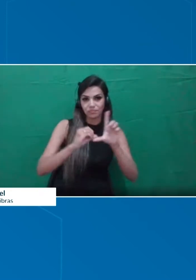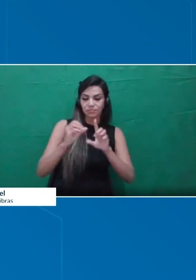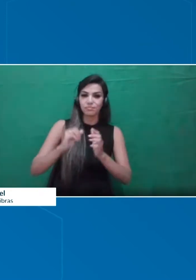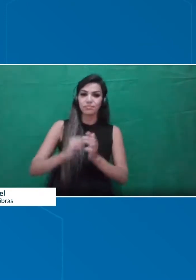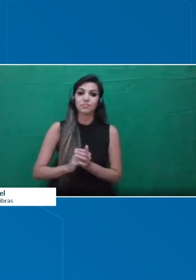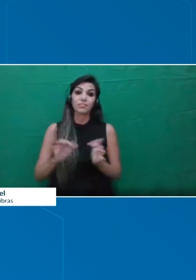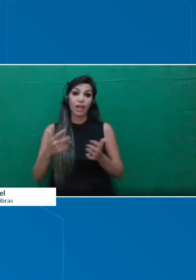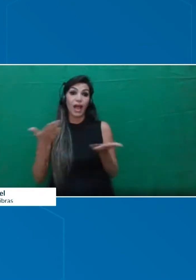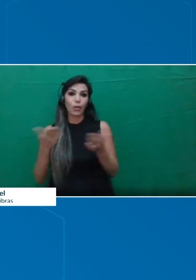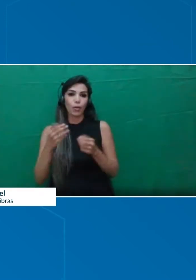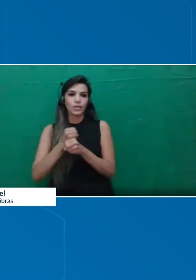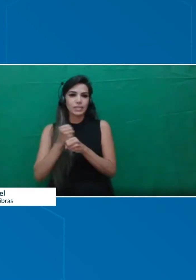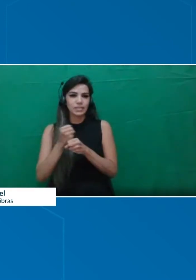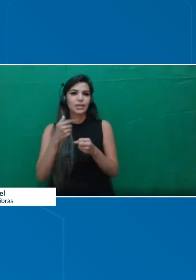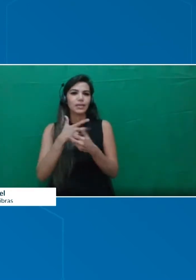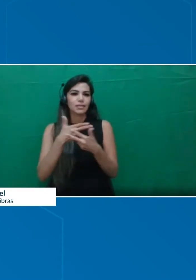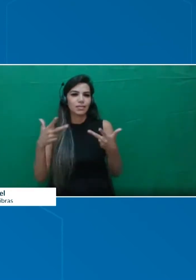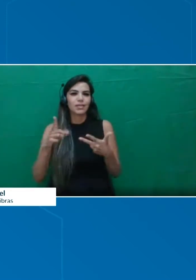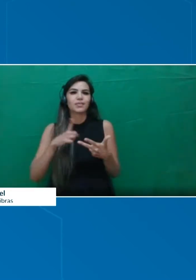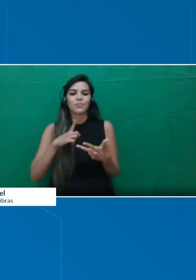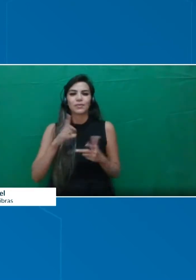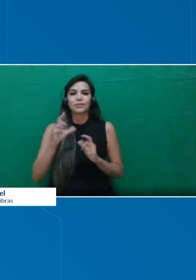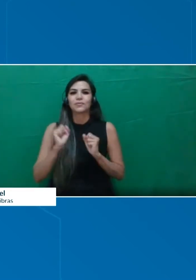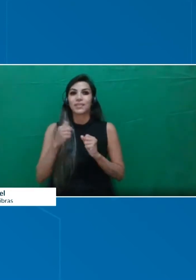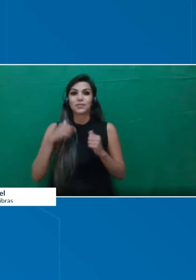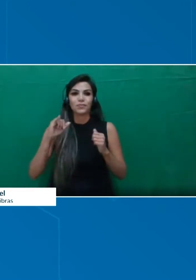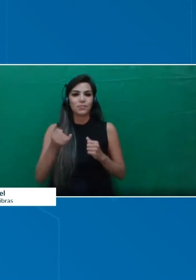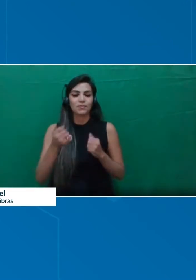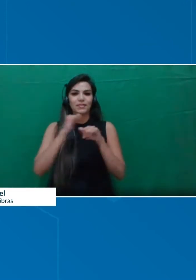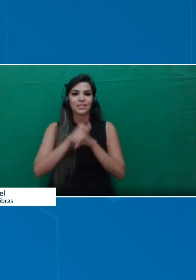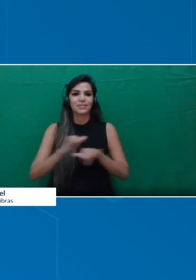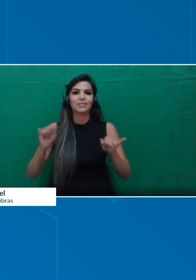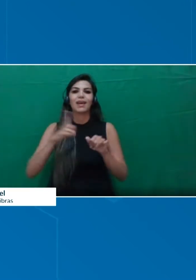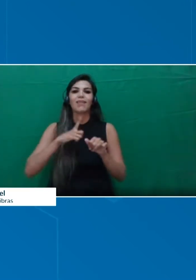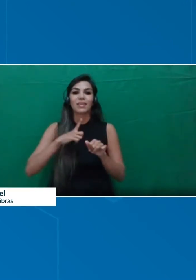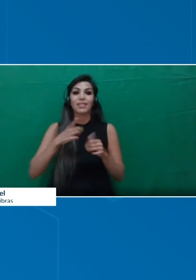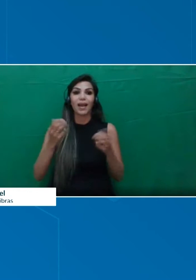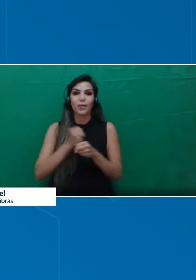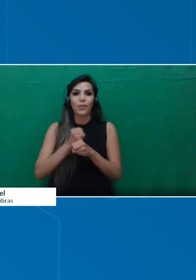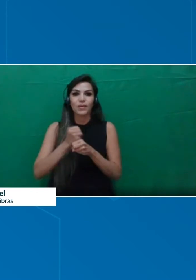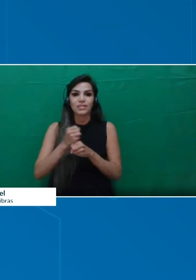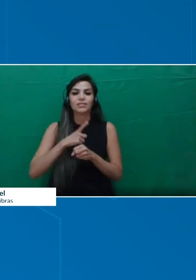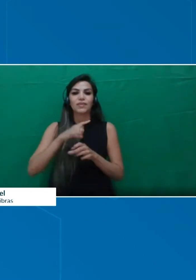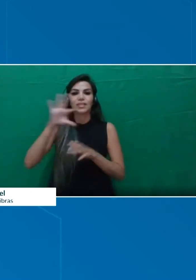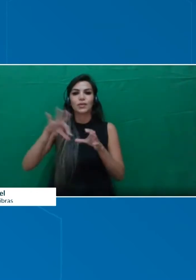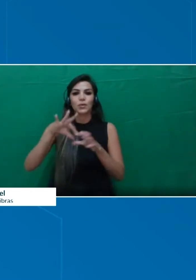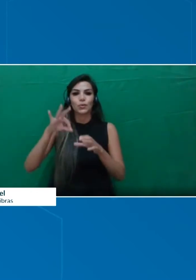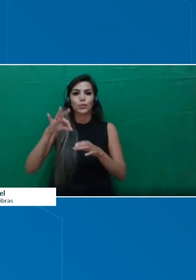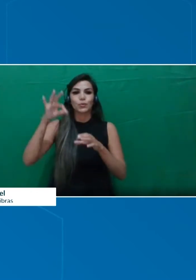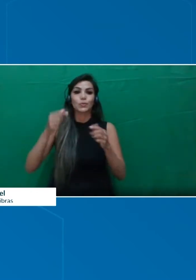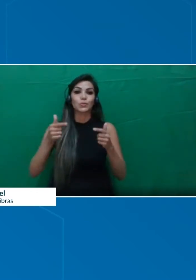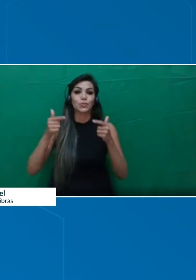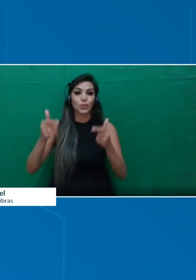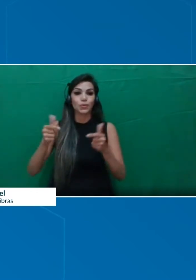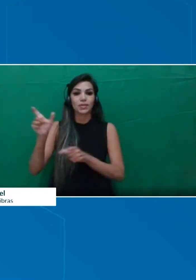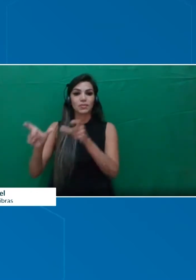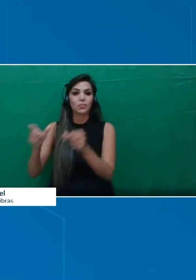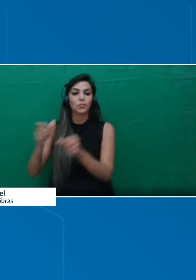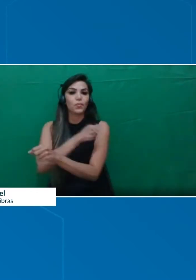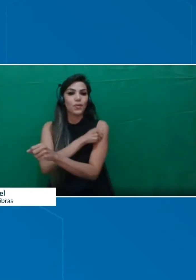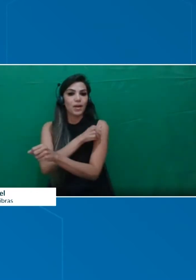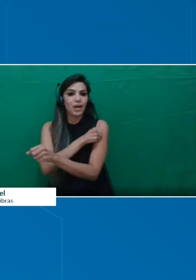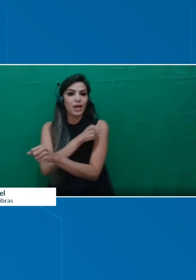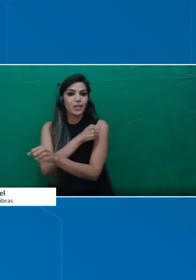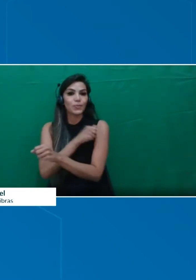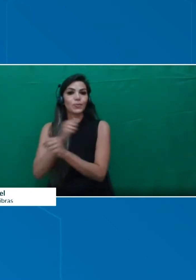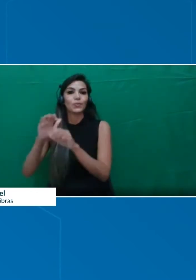a propaganda. A gente, para esse ano, vai fazer alguns sorteios entre os estudantes de educação básica que participarem das nossas lives.